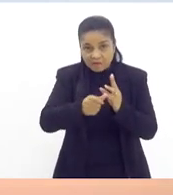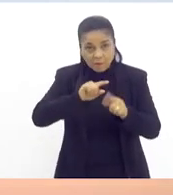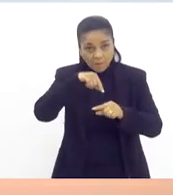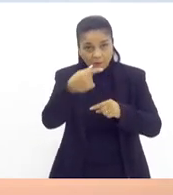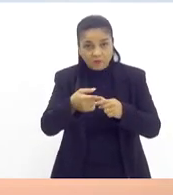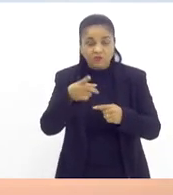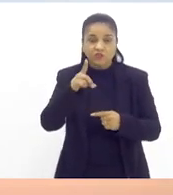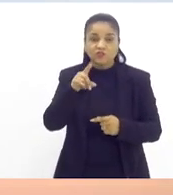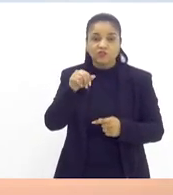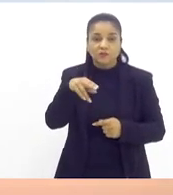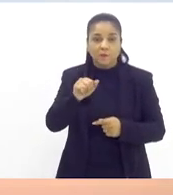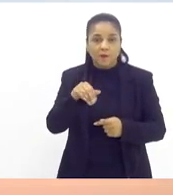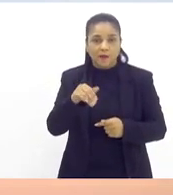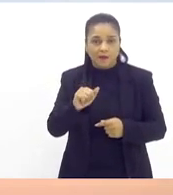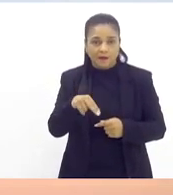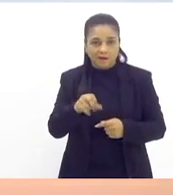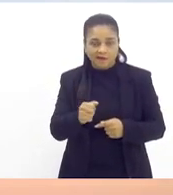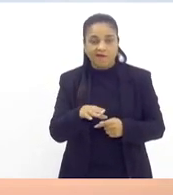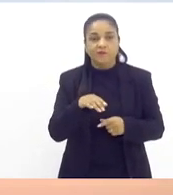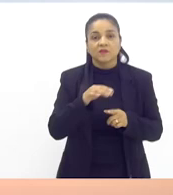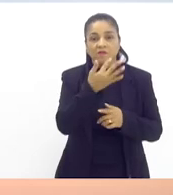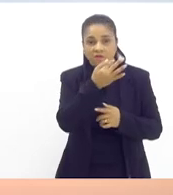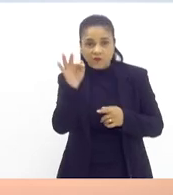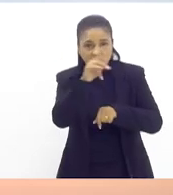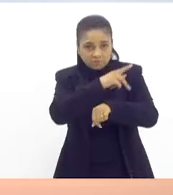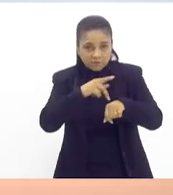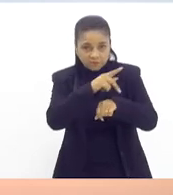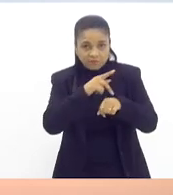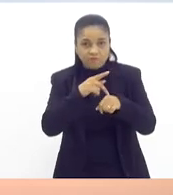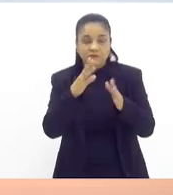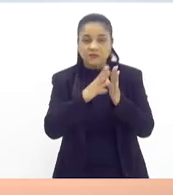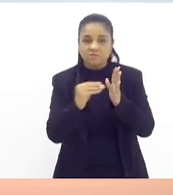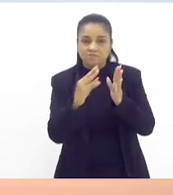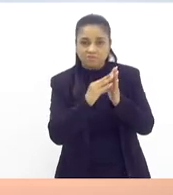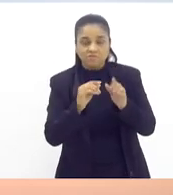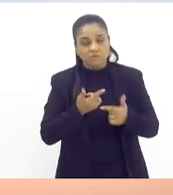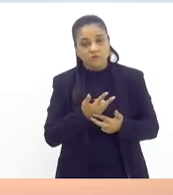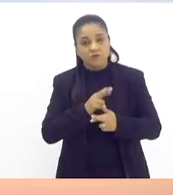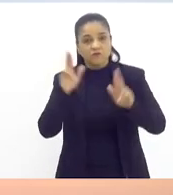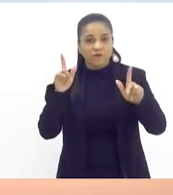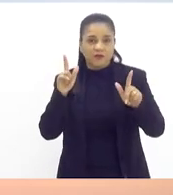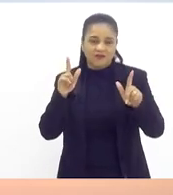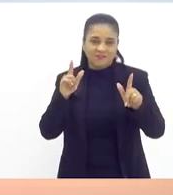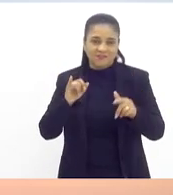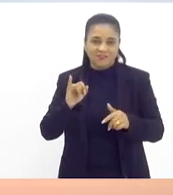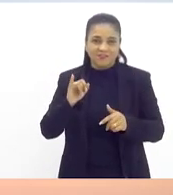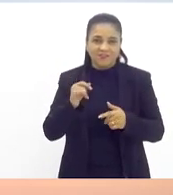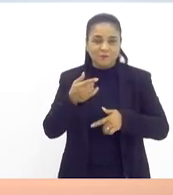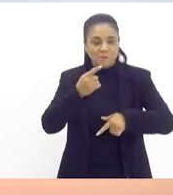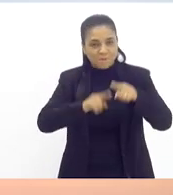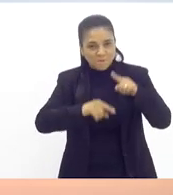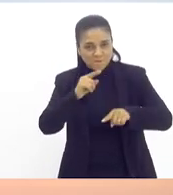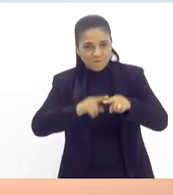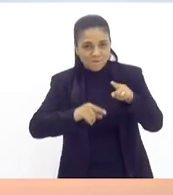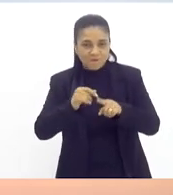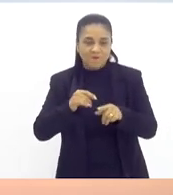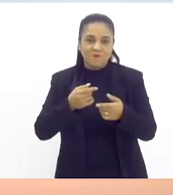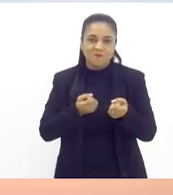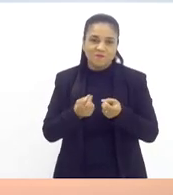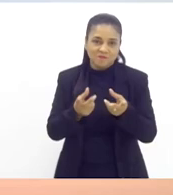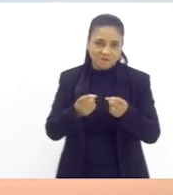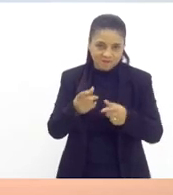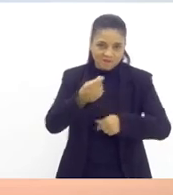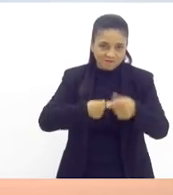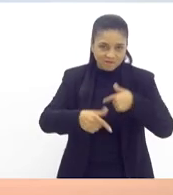e pouco depois a França implantaram um IVA de base ampla com mercadorias e serviços. Se nós tivéssemos criado o nosso sistema, que criamos em meados dos